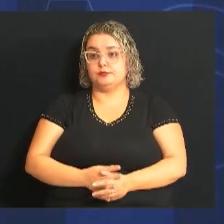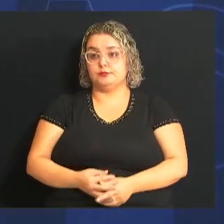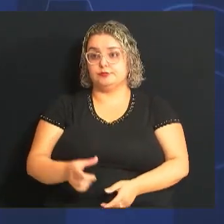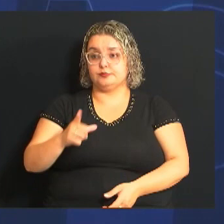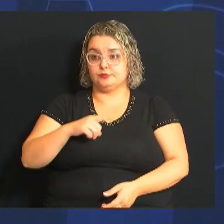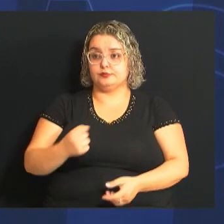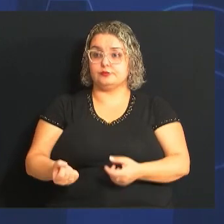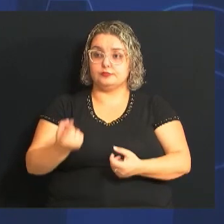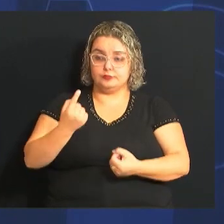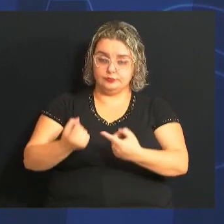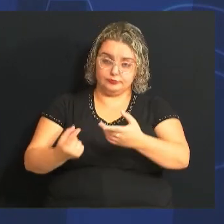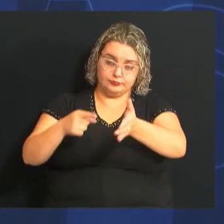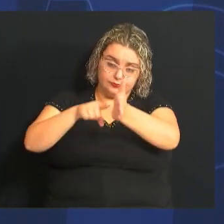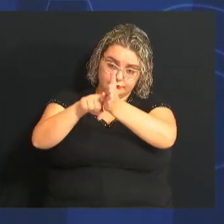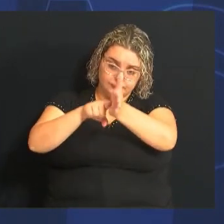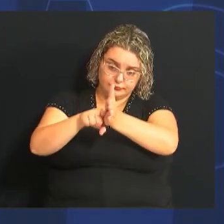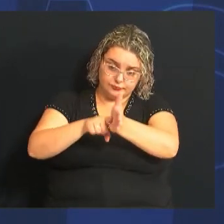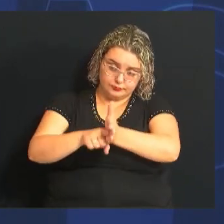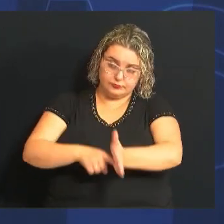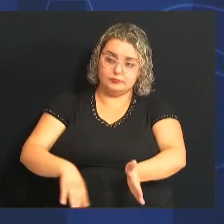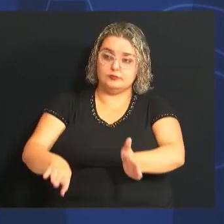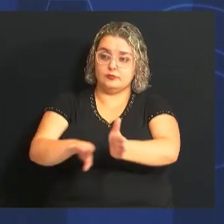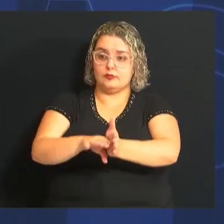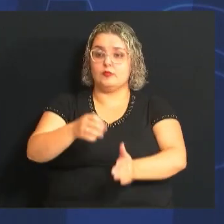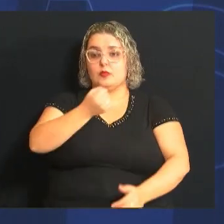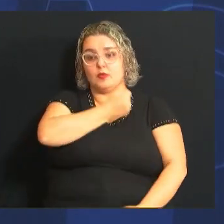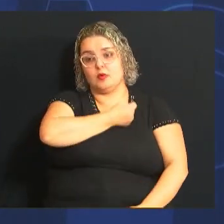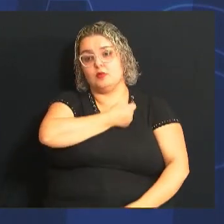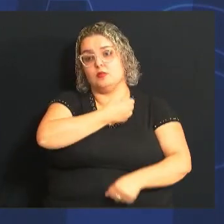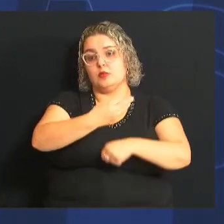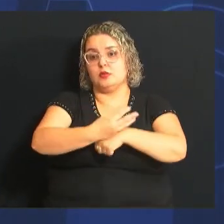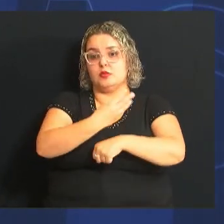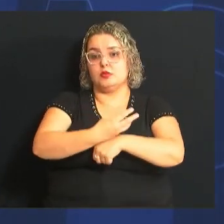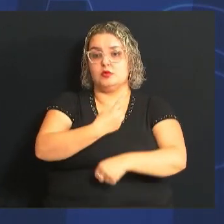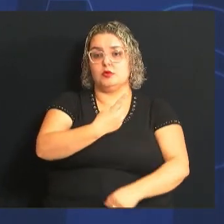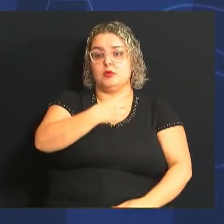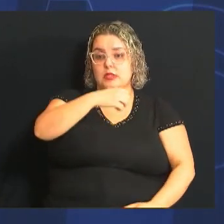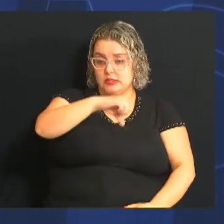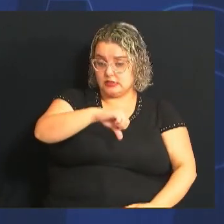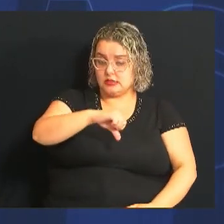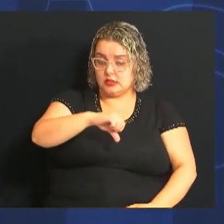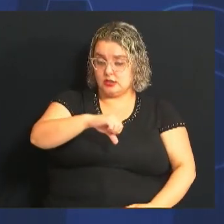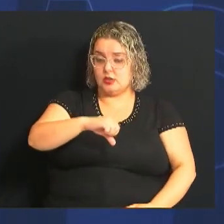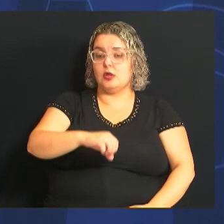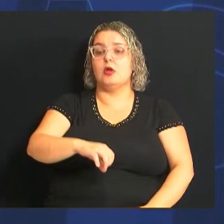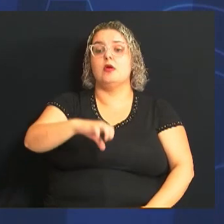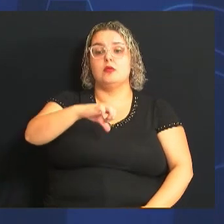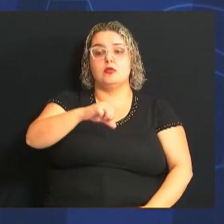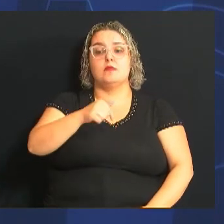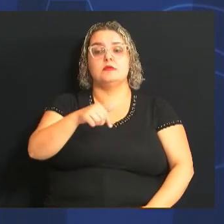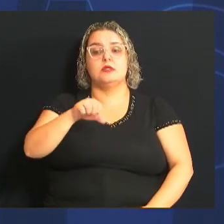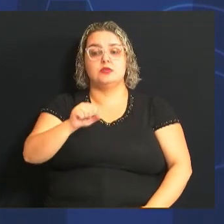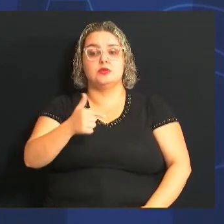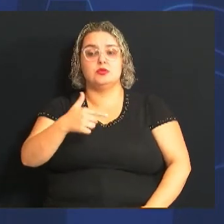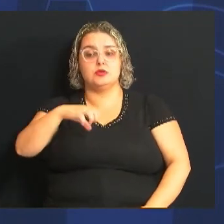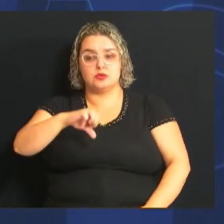estão chegando aqui para a gente através do número do nosso WhatsApp, 19 é o nosso DDD,